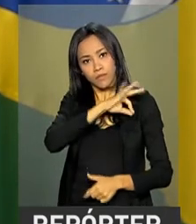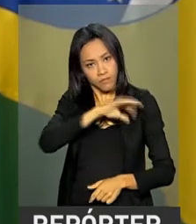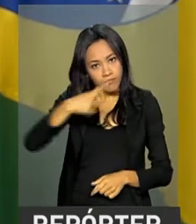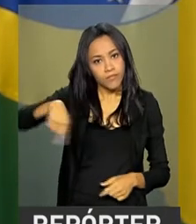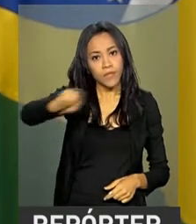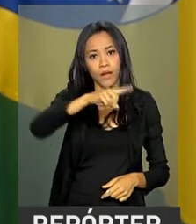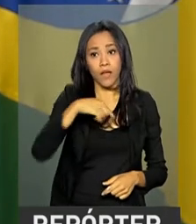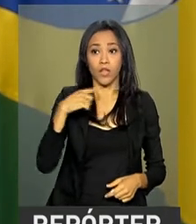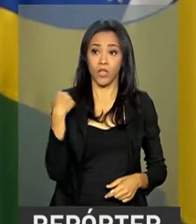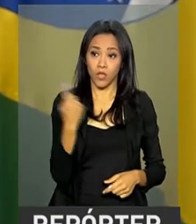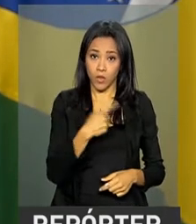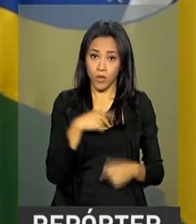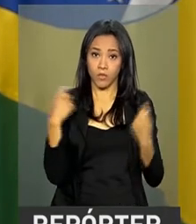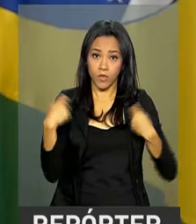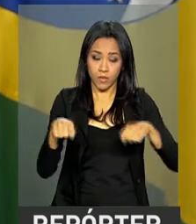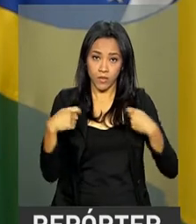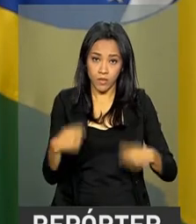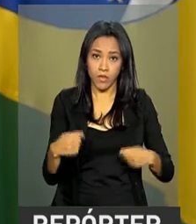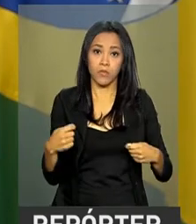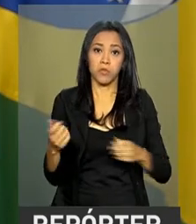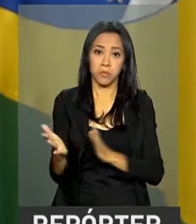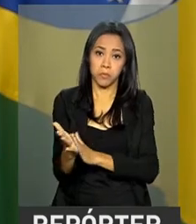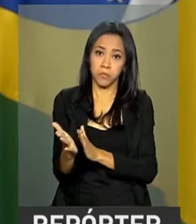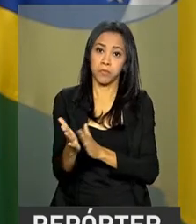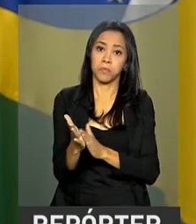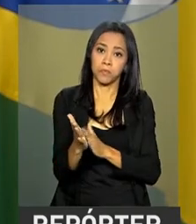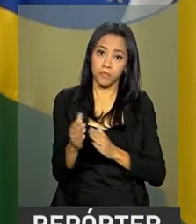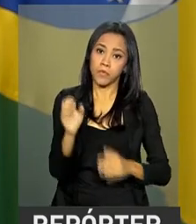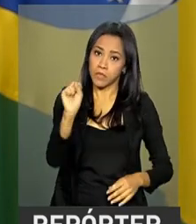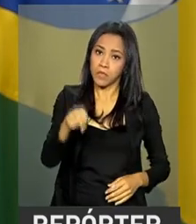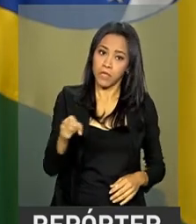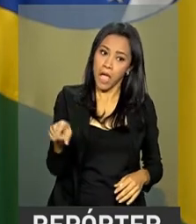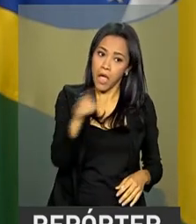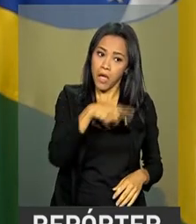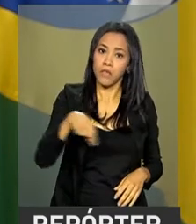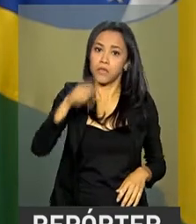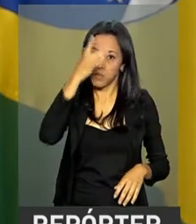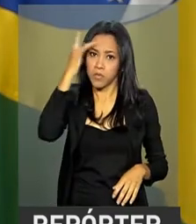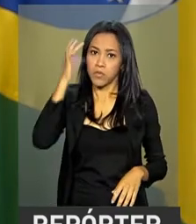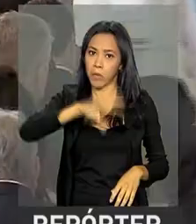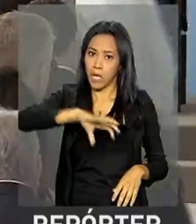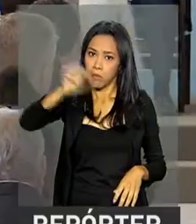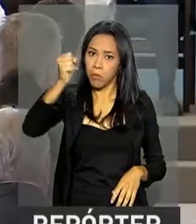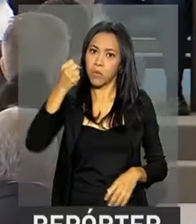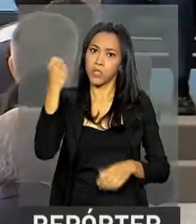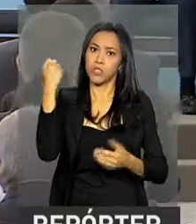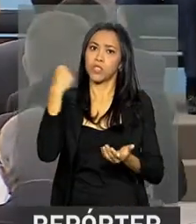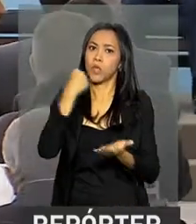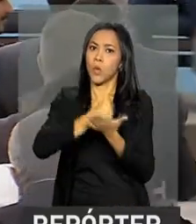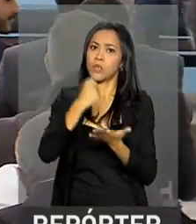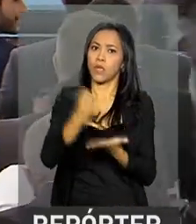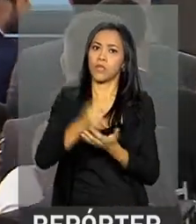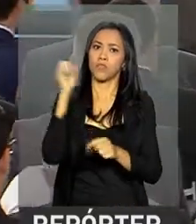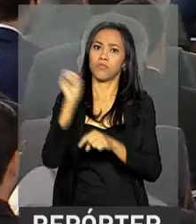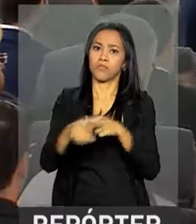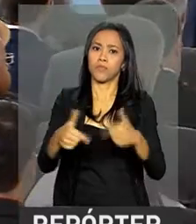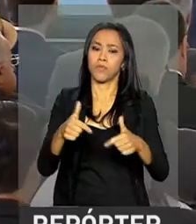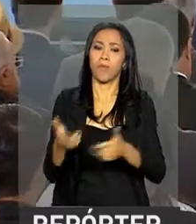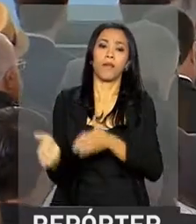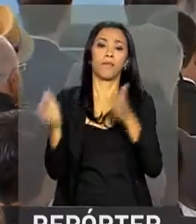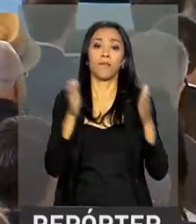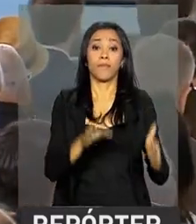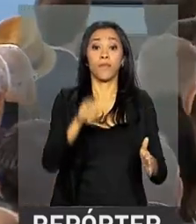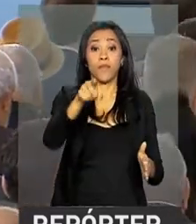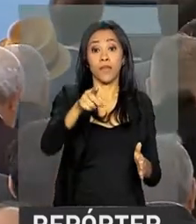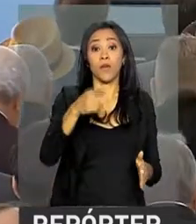prestigiar aqueles que são estes sim campeões nacionais emprego uma das medidas é o lançamento da semana